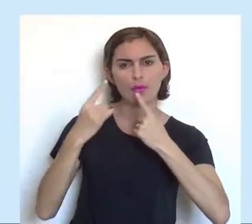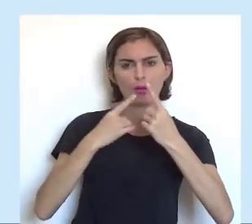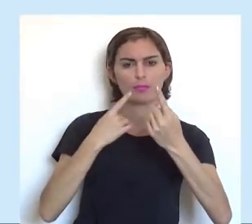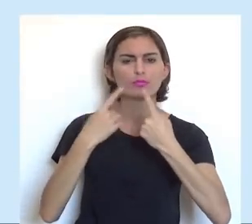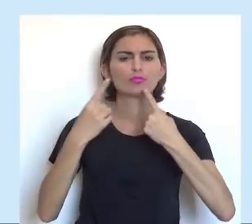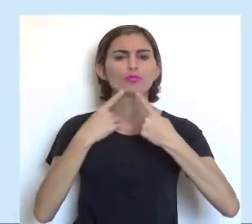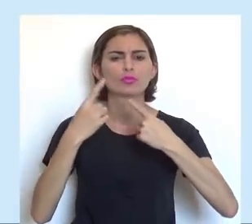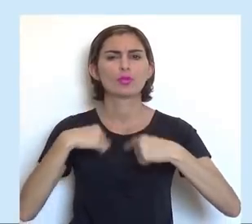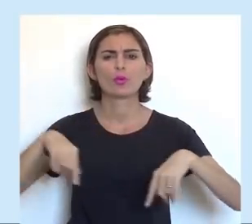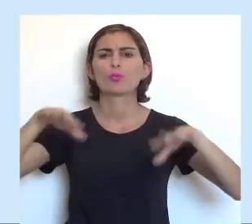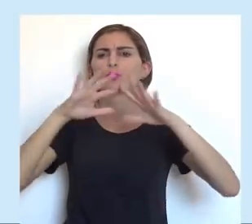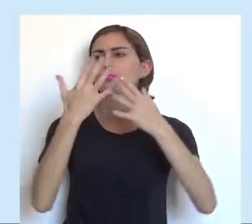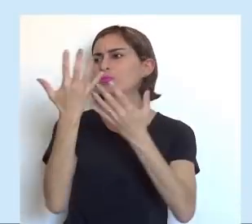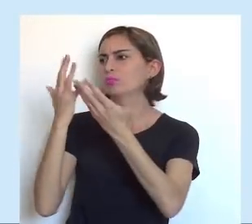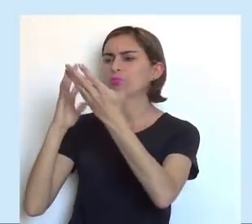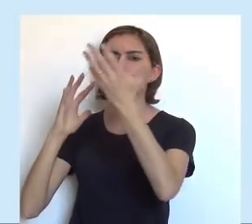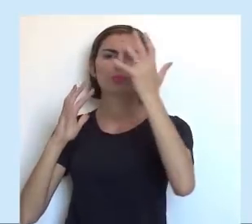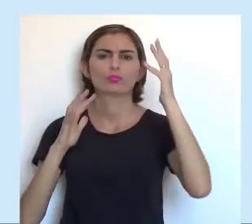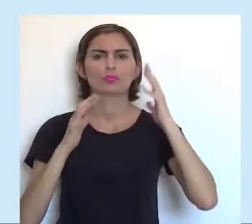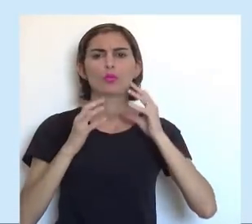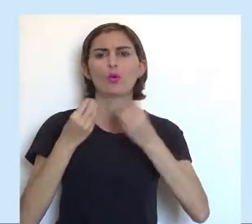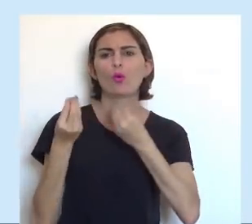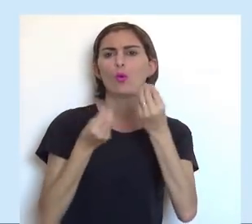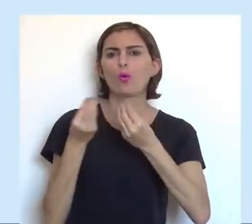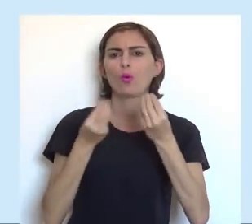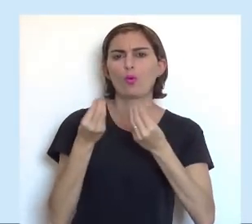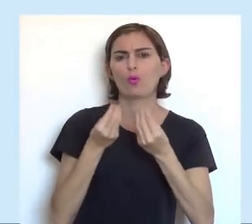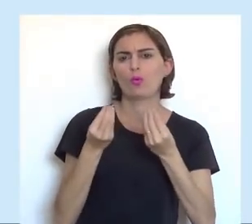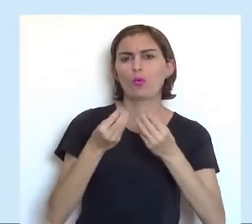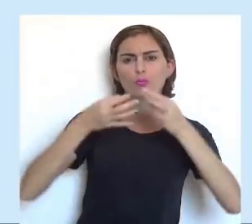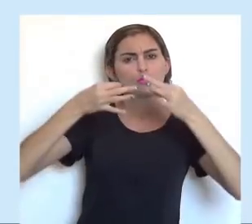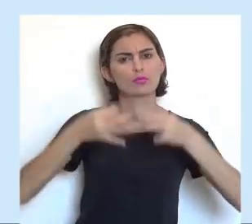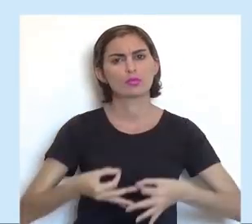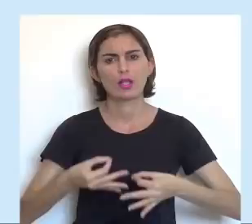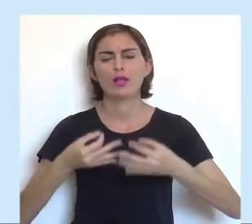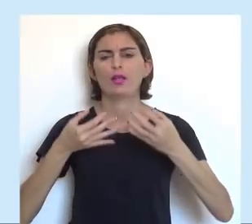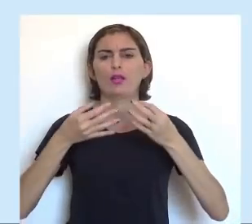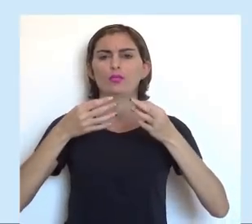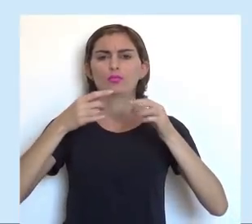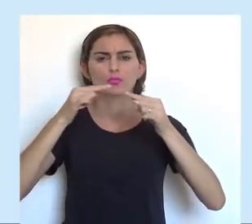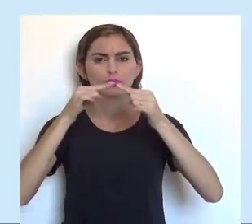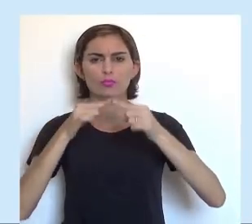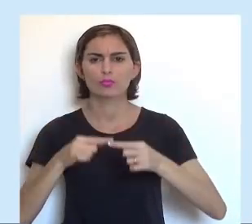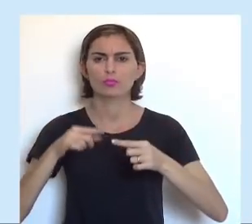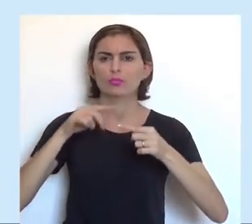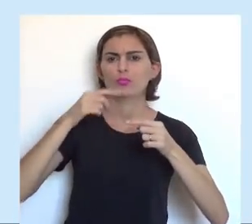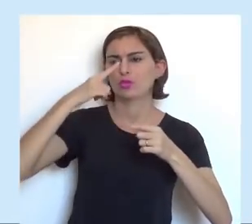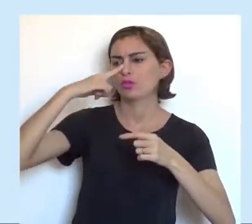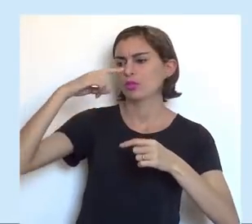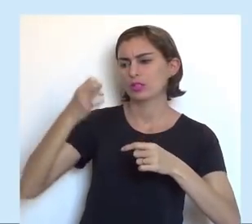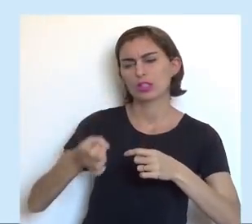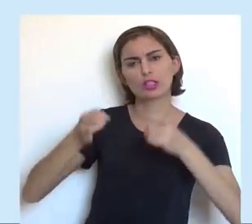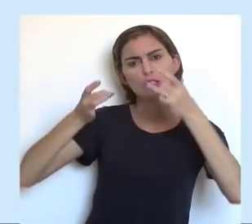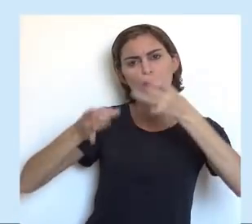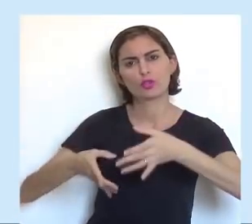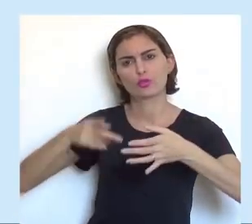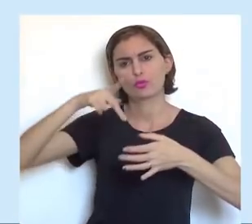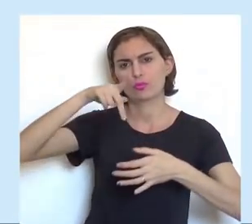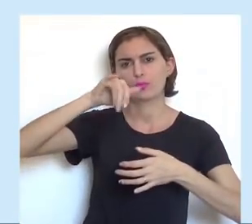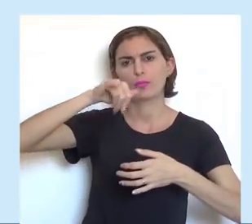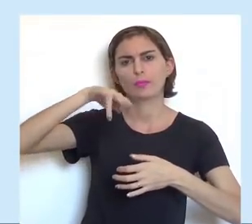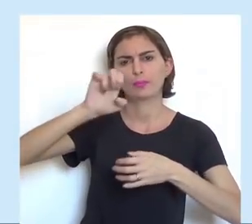para discutirmos sobre o meio ambiente e o descarte de forma correta e inadequada do pneu. O